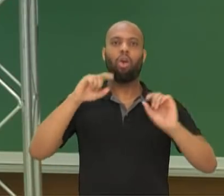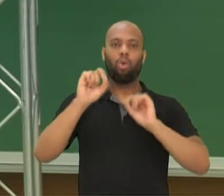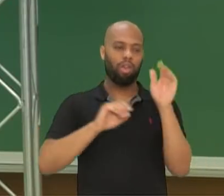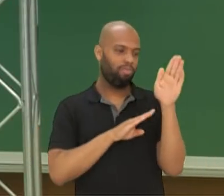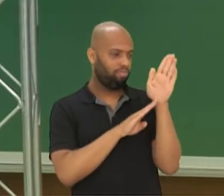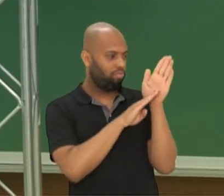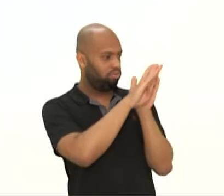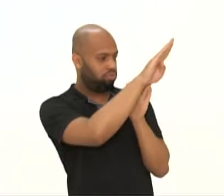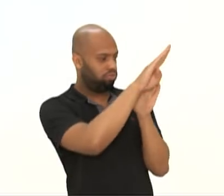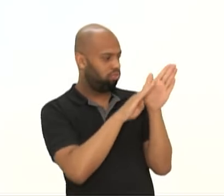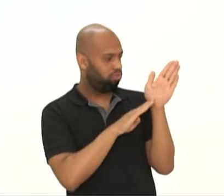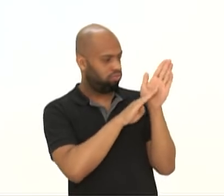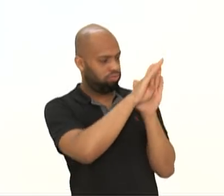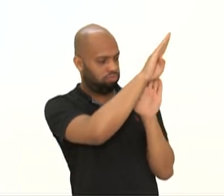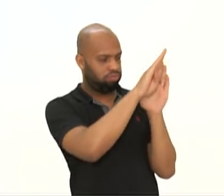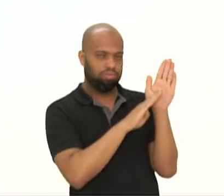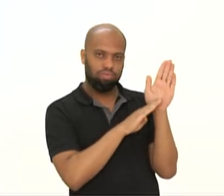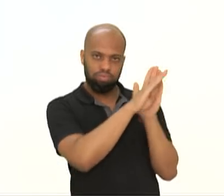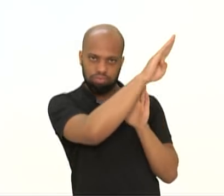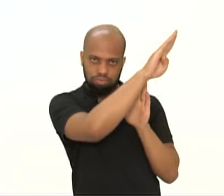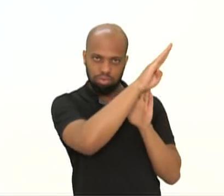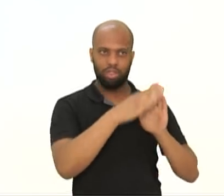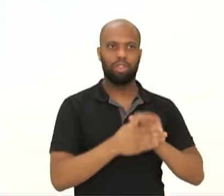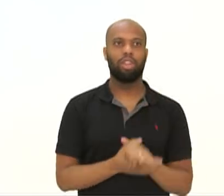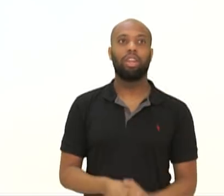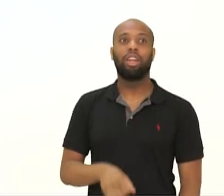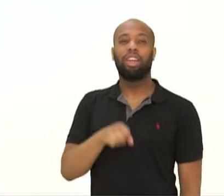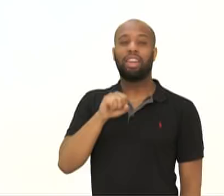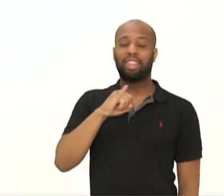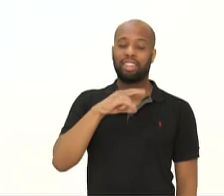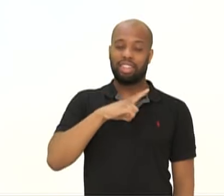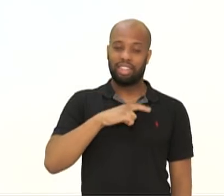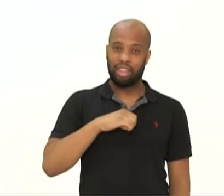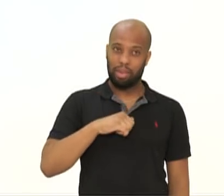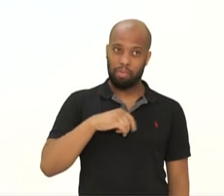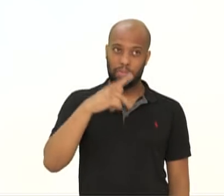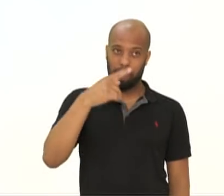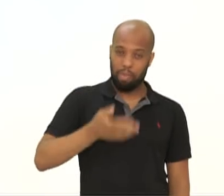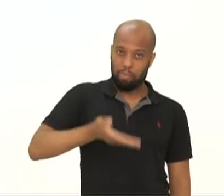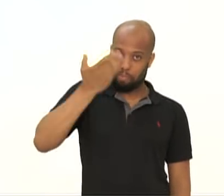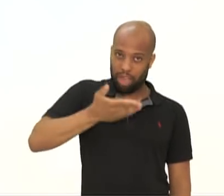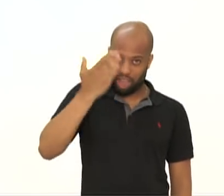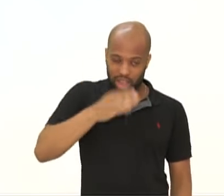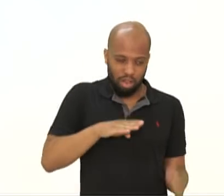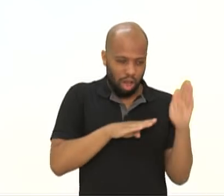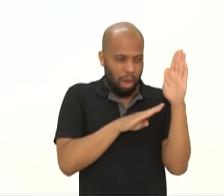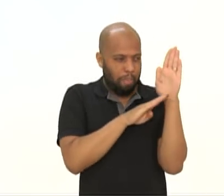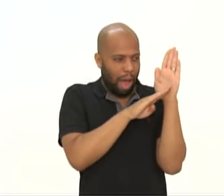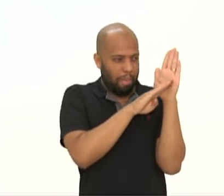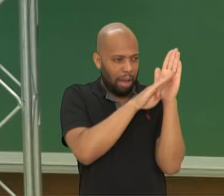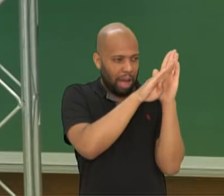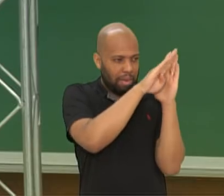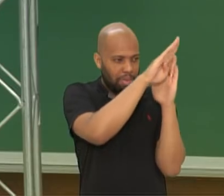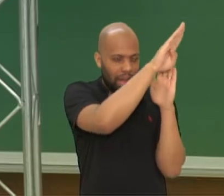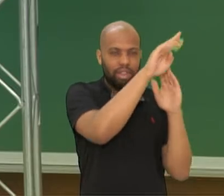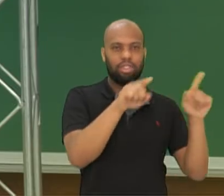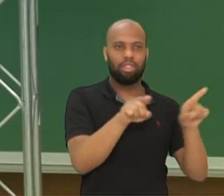exponencial é crescente, isso mesmo. Quanto maior o valor de p, maior o valor da